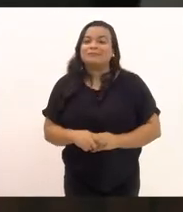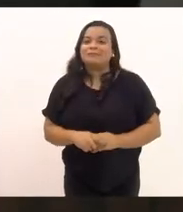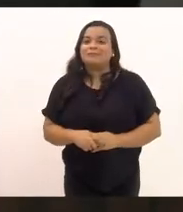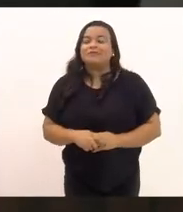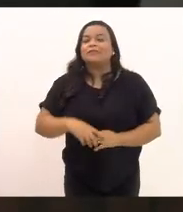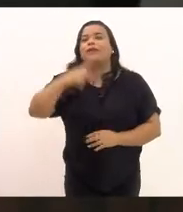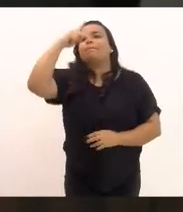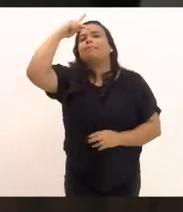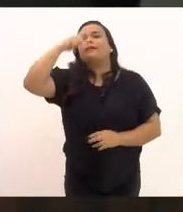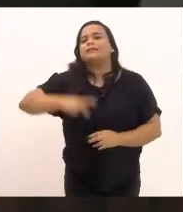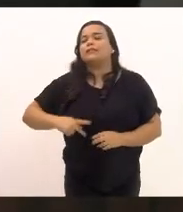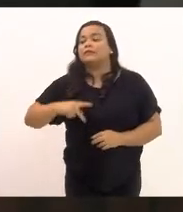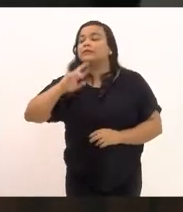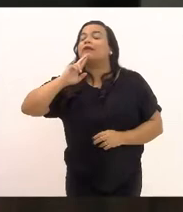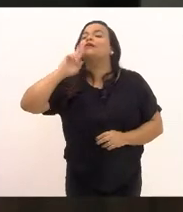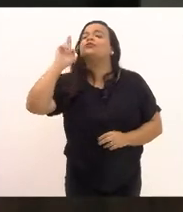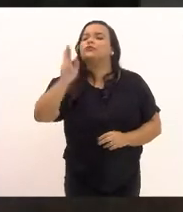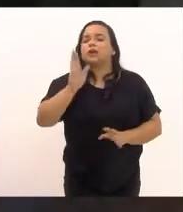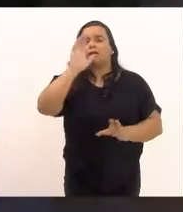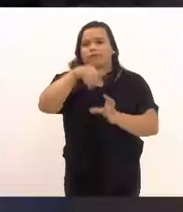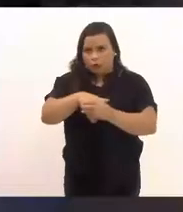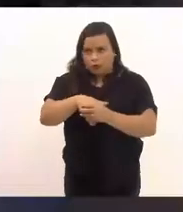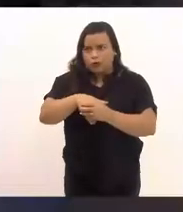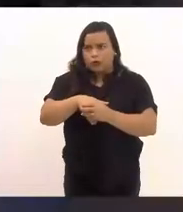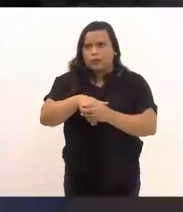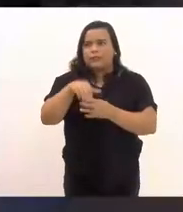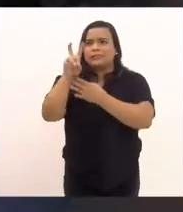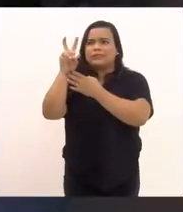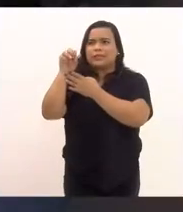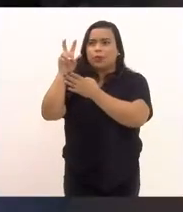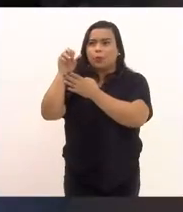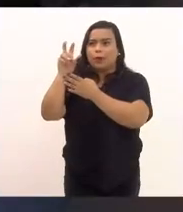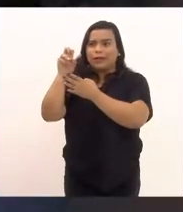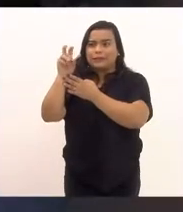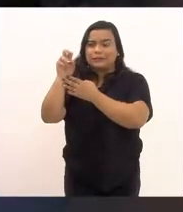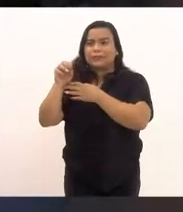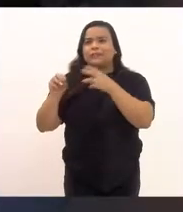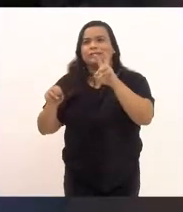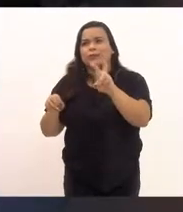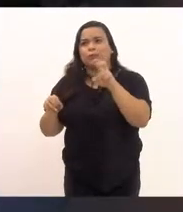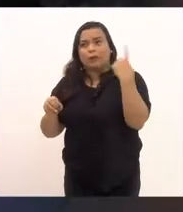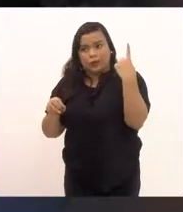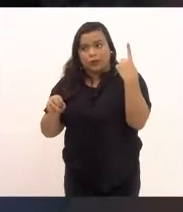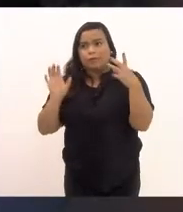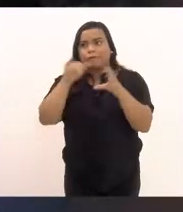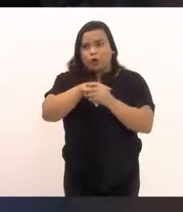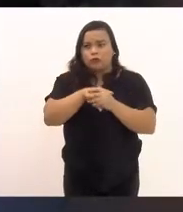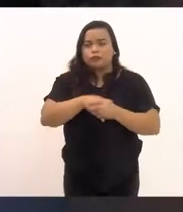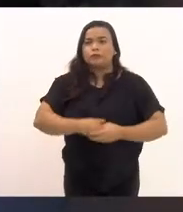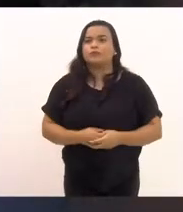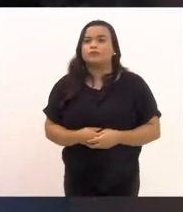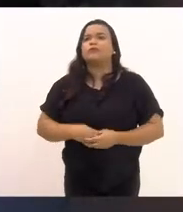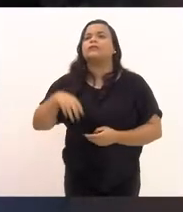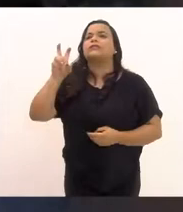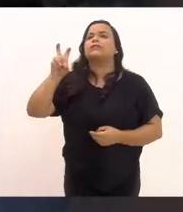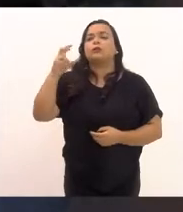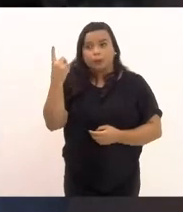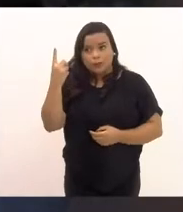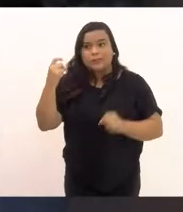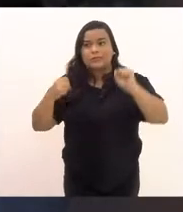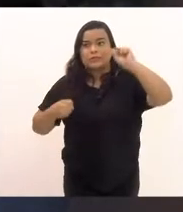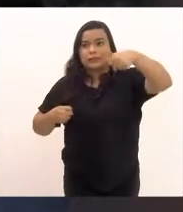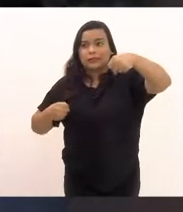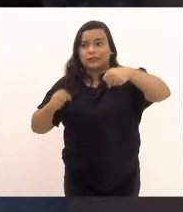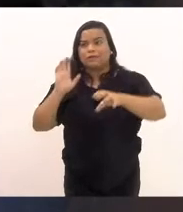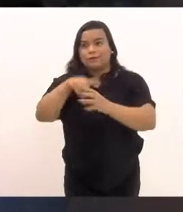Presidência proclama o resultado. Votaram 50 senhores parlamentares, 51 senhores parlamentares, 51 votos,